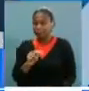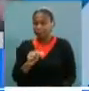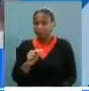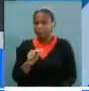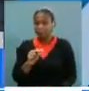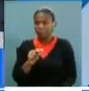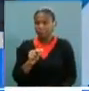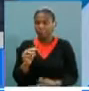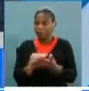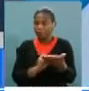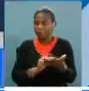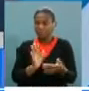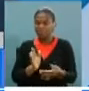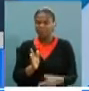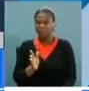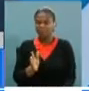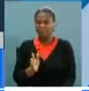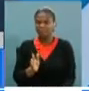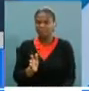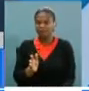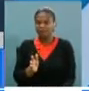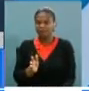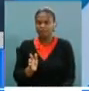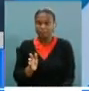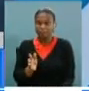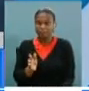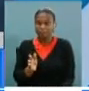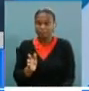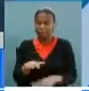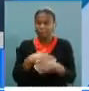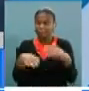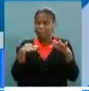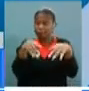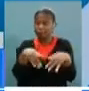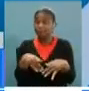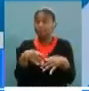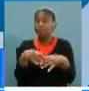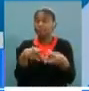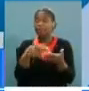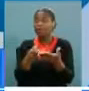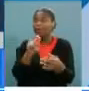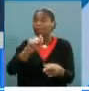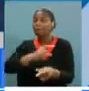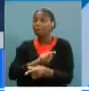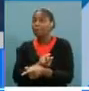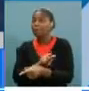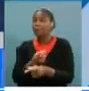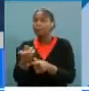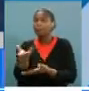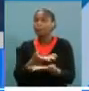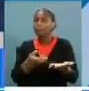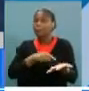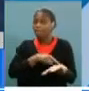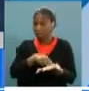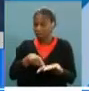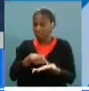estão contratualizados. Estamos na fase de fecho de fornecimento dos equipamentos através da cooperação